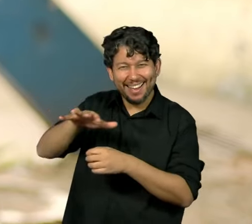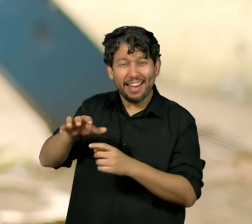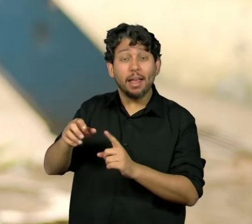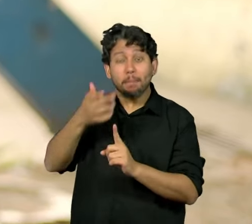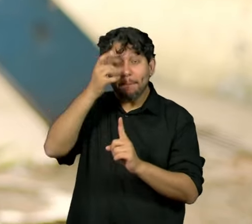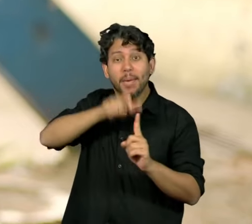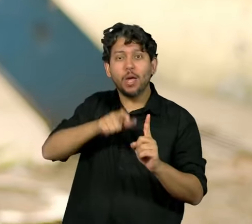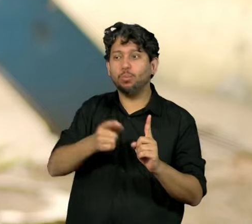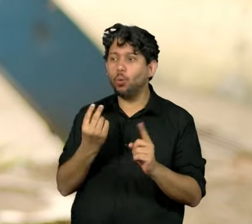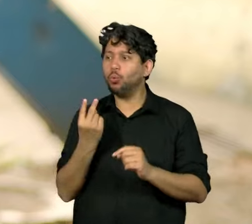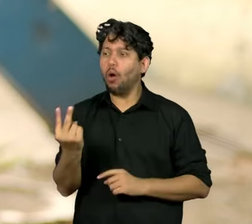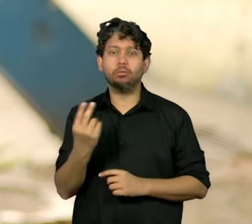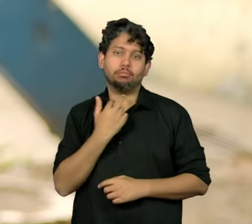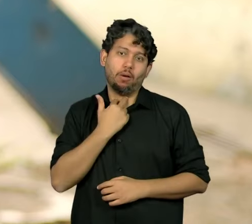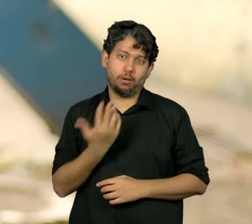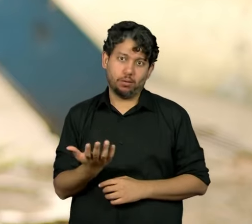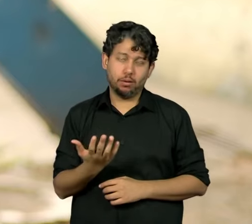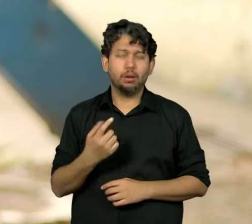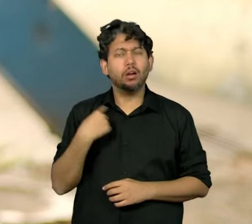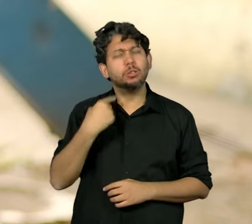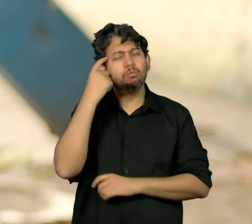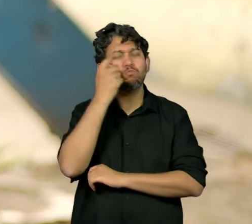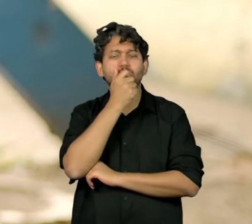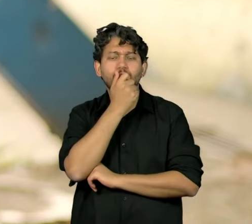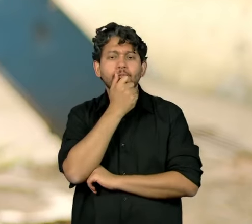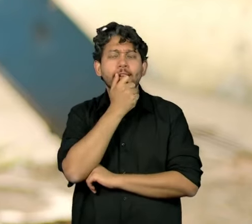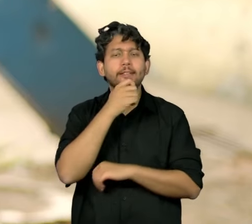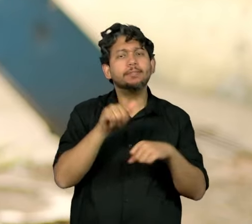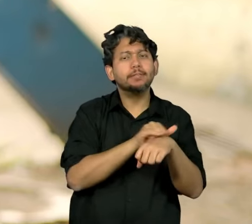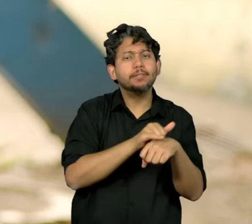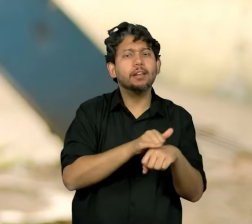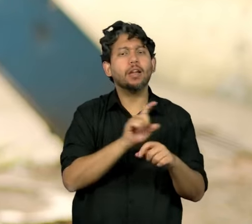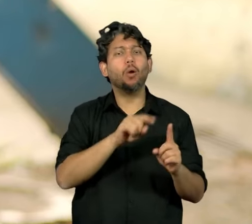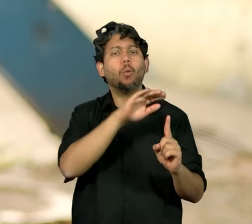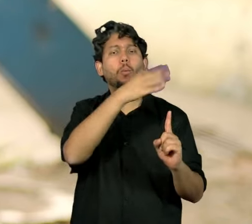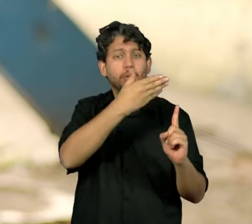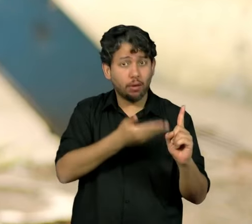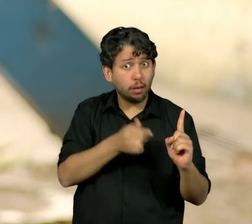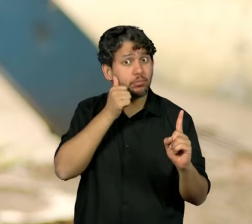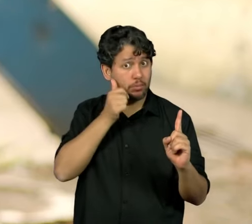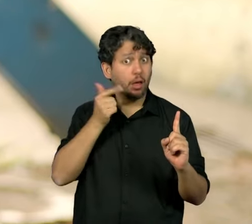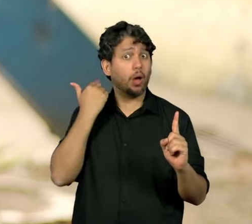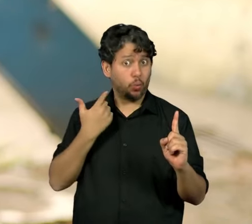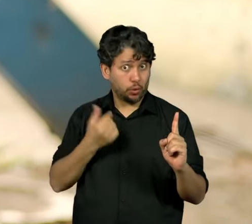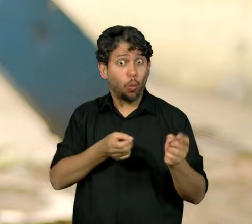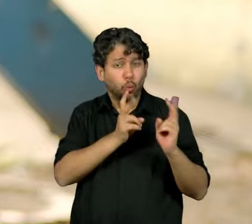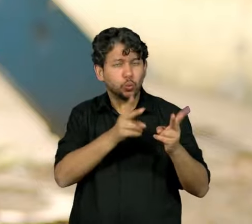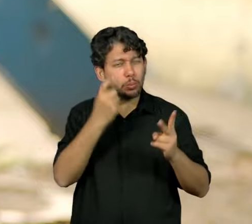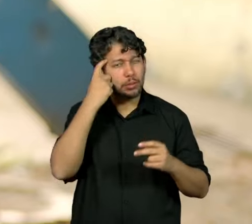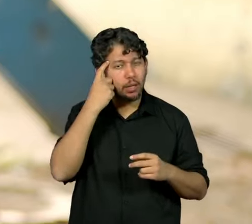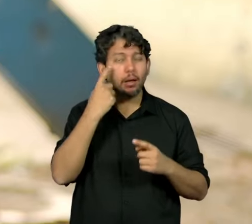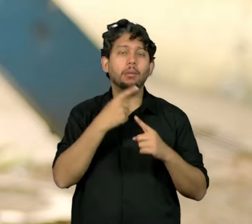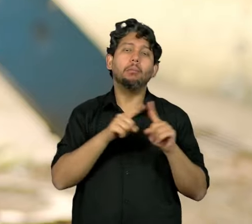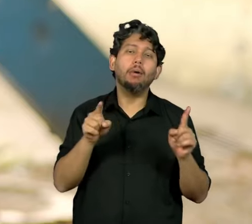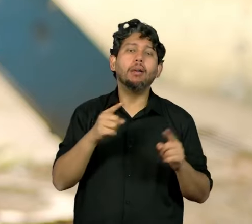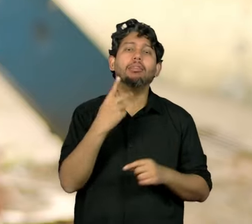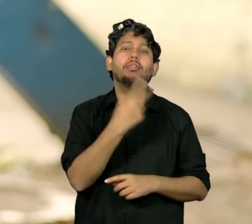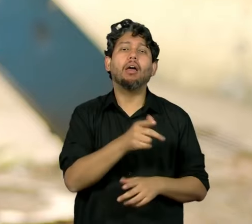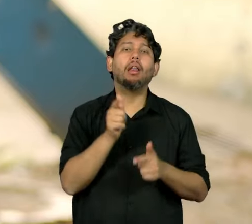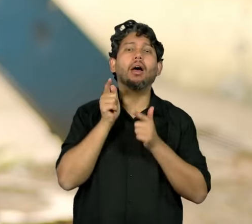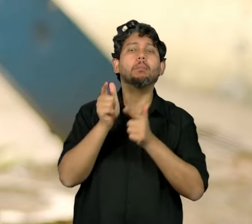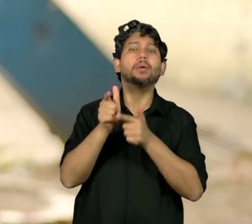gente acabou buscando essa alternativa, que seria homenagear ainda Carolina Maria de Jesus, mas através do seu apelido